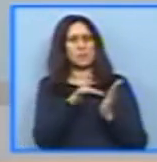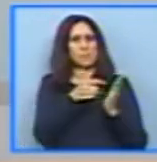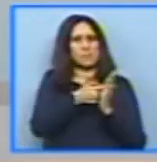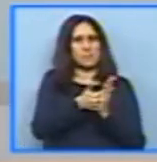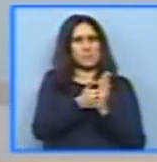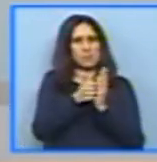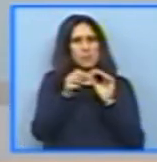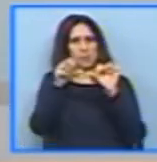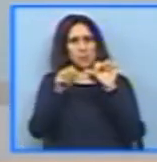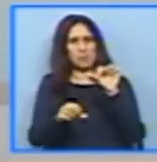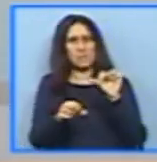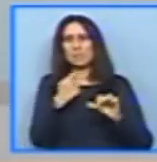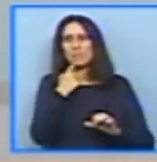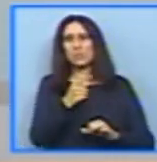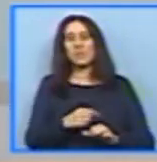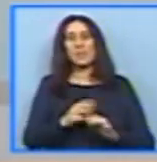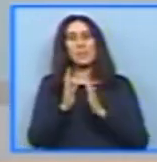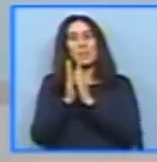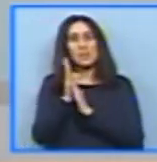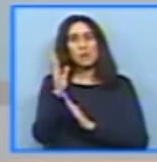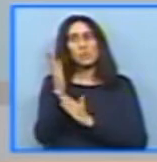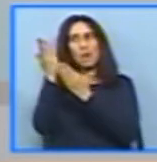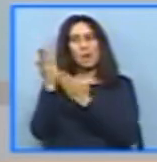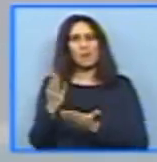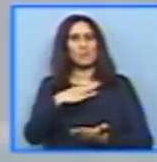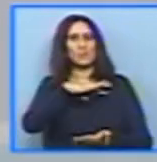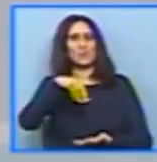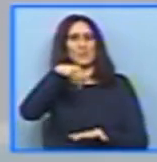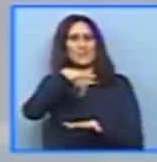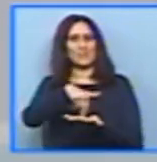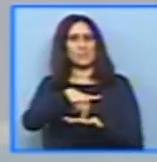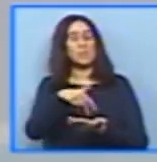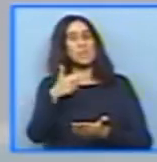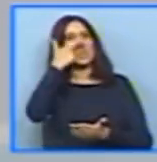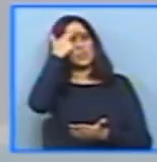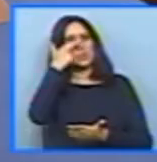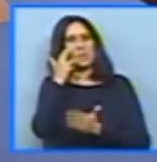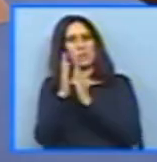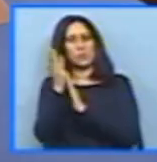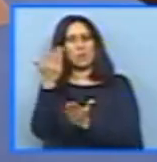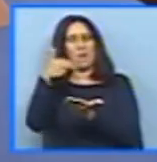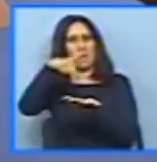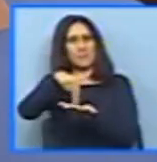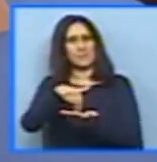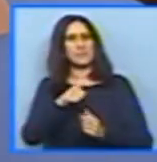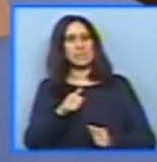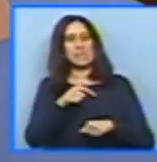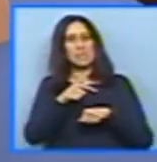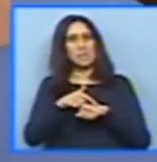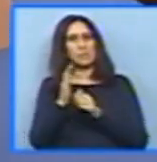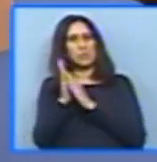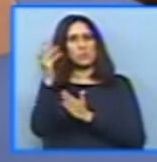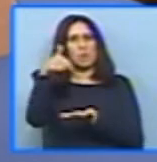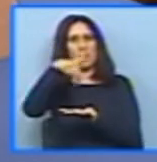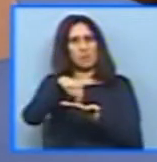É que Deus é no mundo. Exato. Deus é na história. Deus é no tempo.